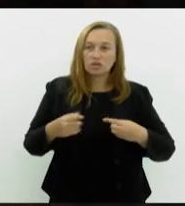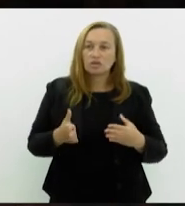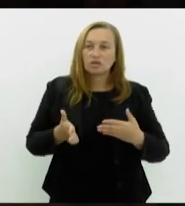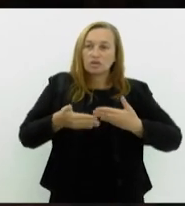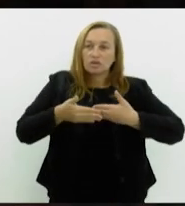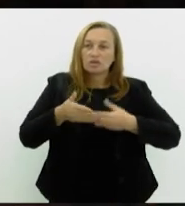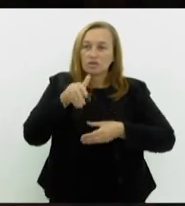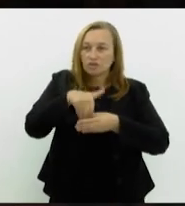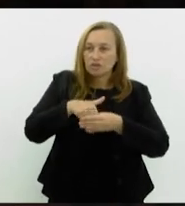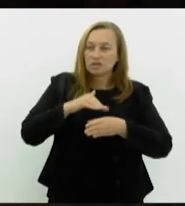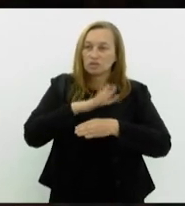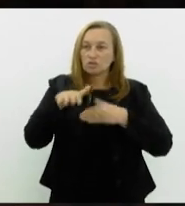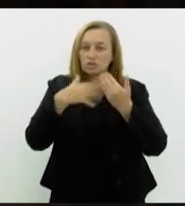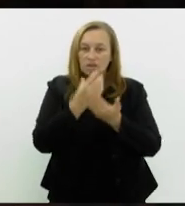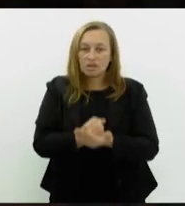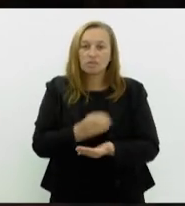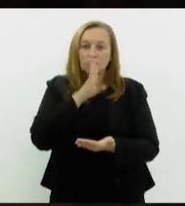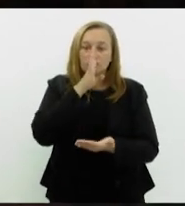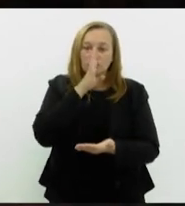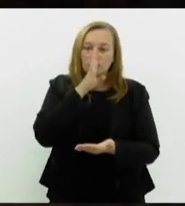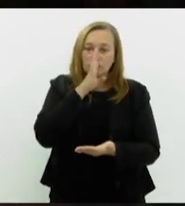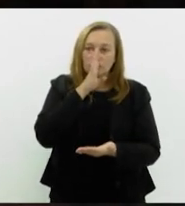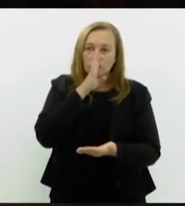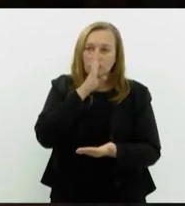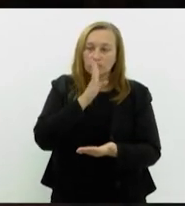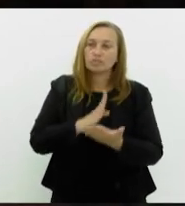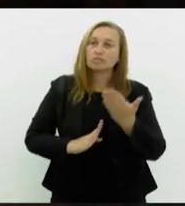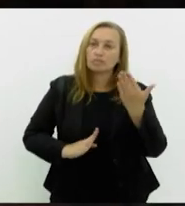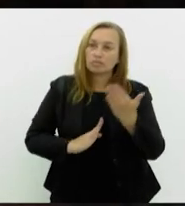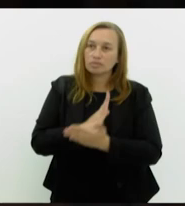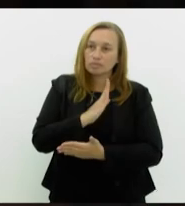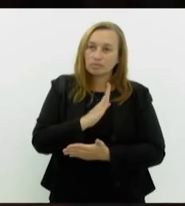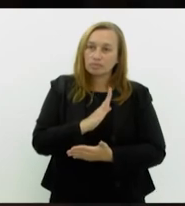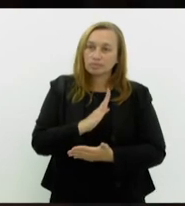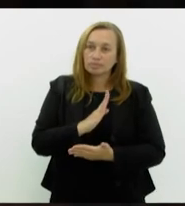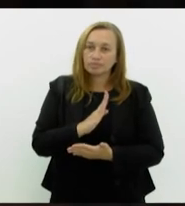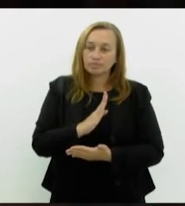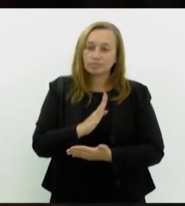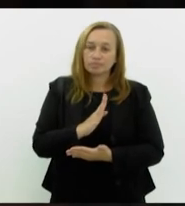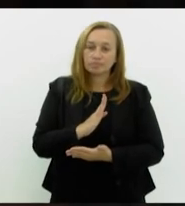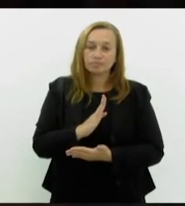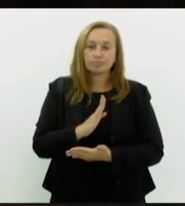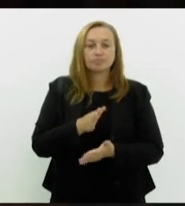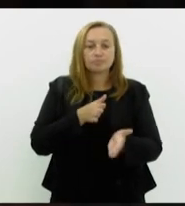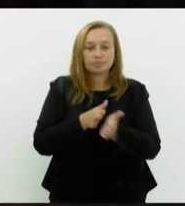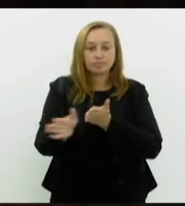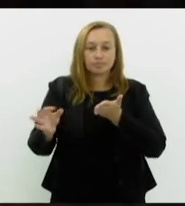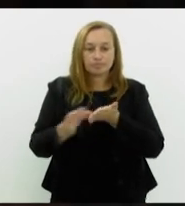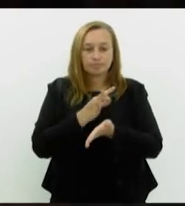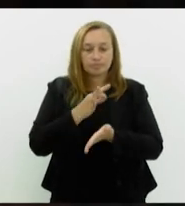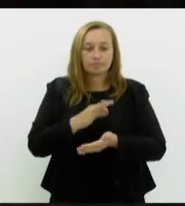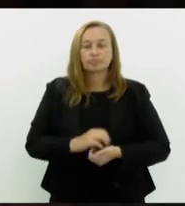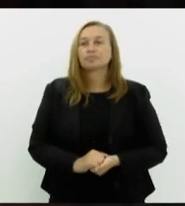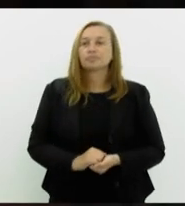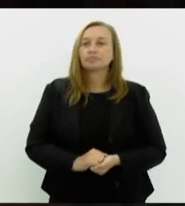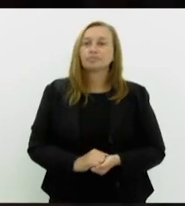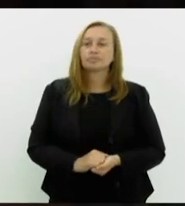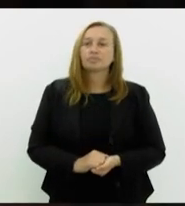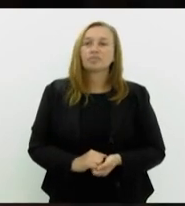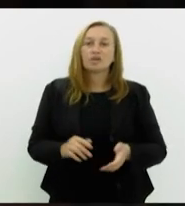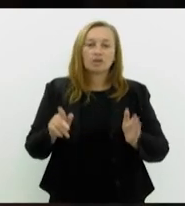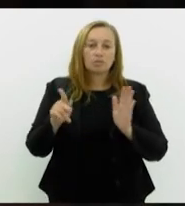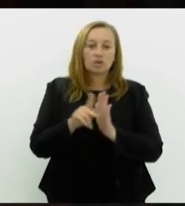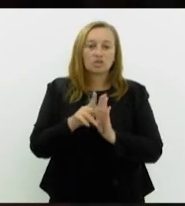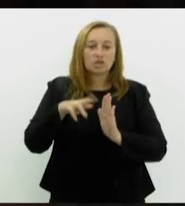em votação. Os senhores que aprovam permaneçam como estão. Aprovado, vai a promulgação. Projeto